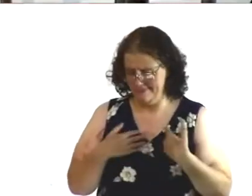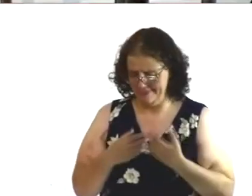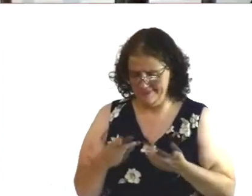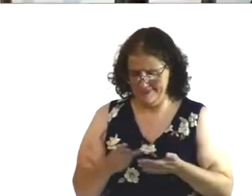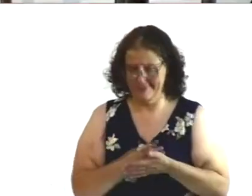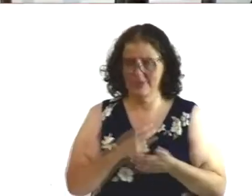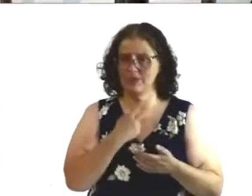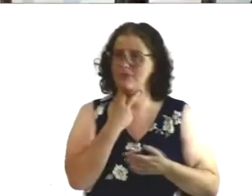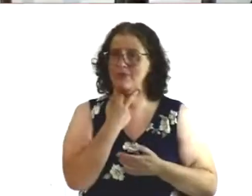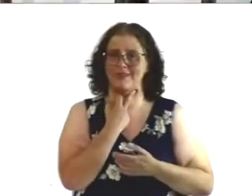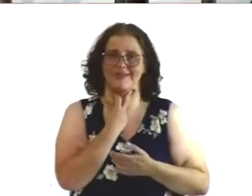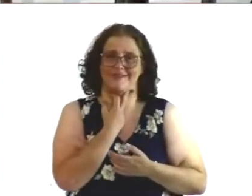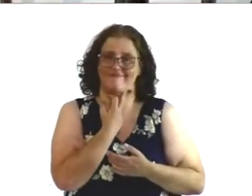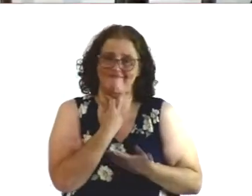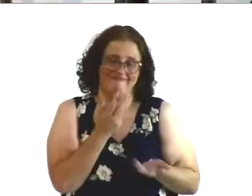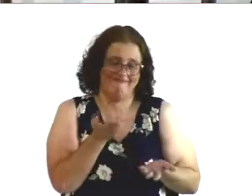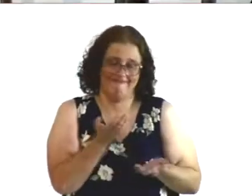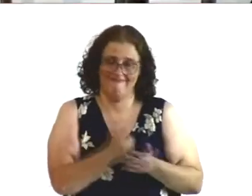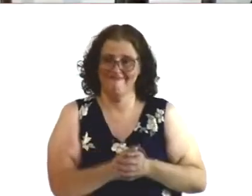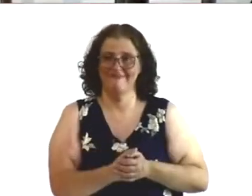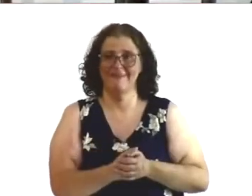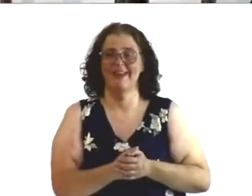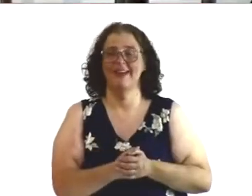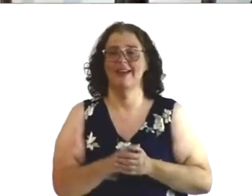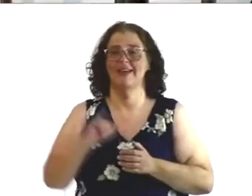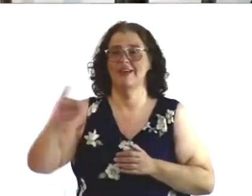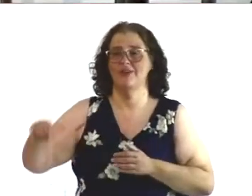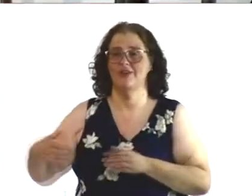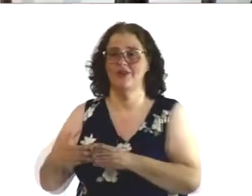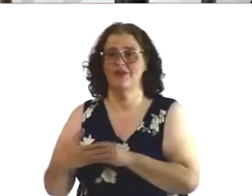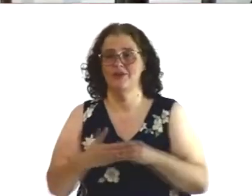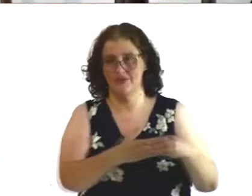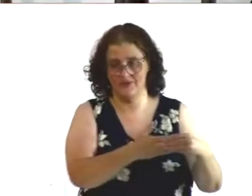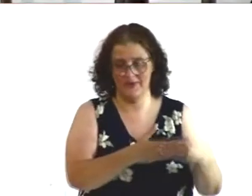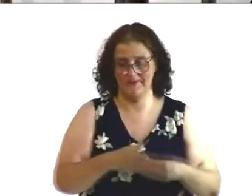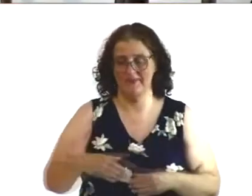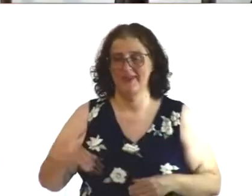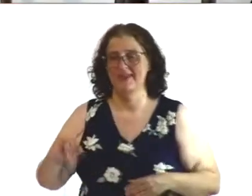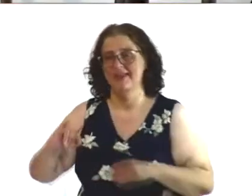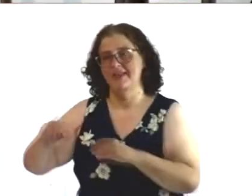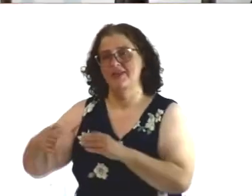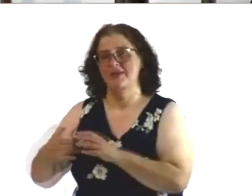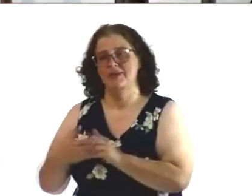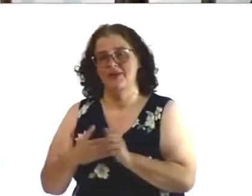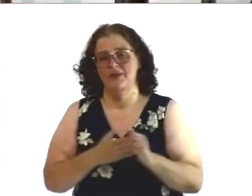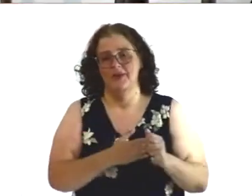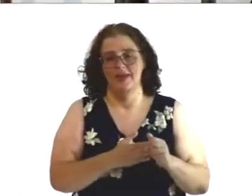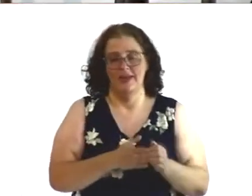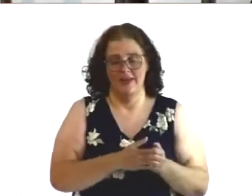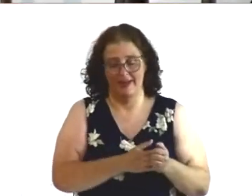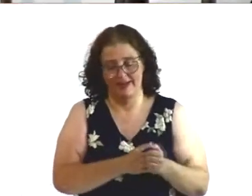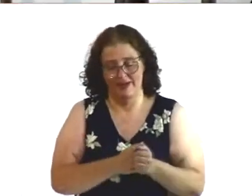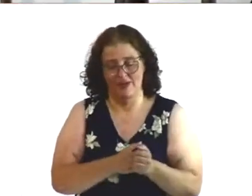aquele sucessor de Moisés que está conduzindo o povo para a terra prometida. Em determinado momento, Josué